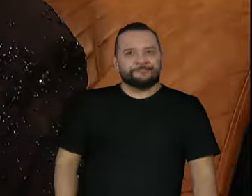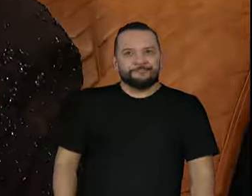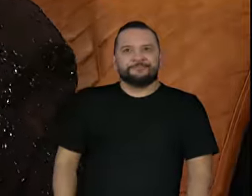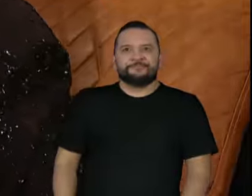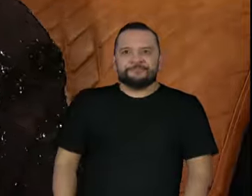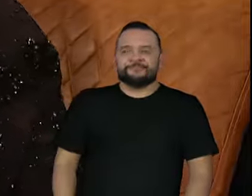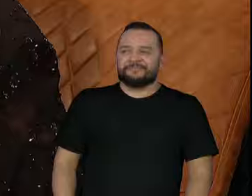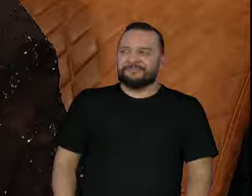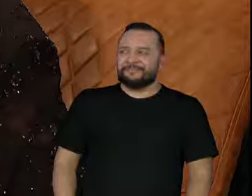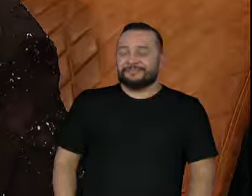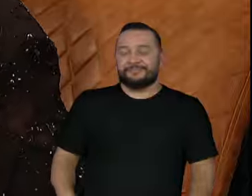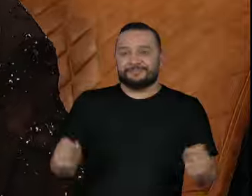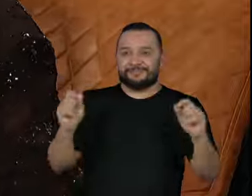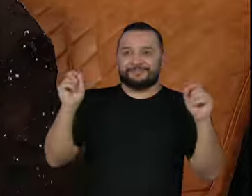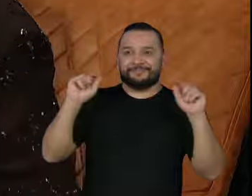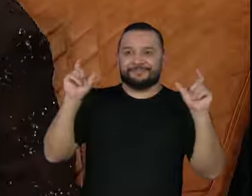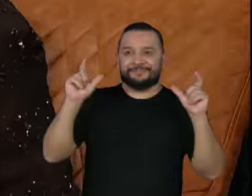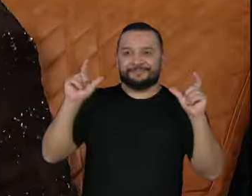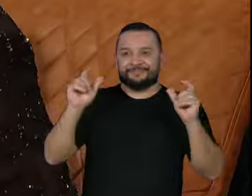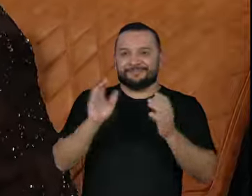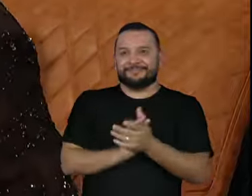é incrível.